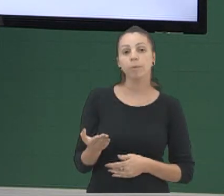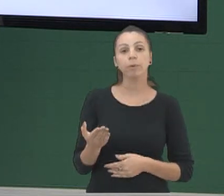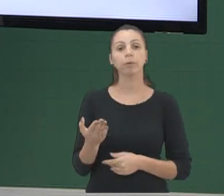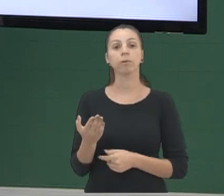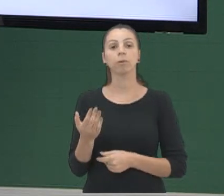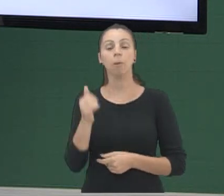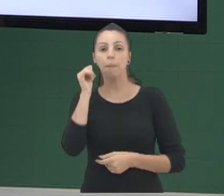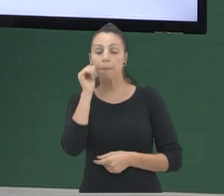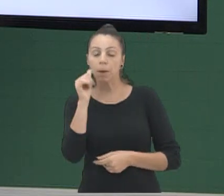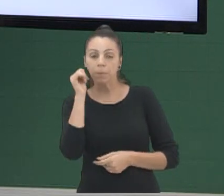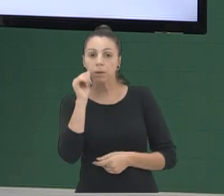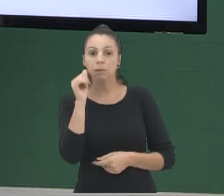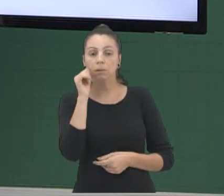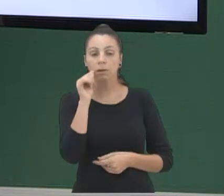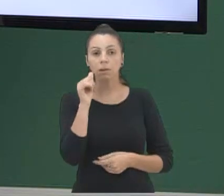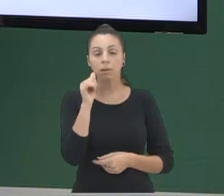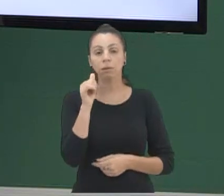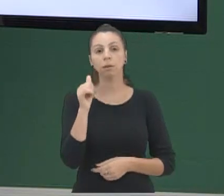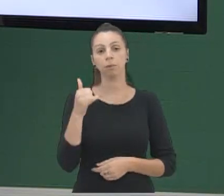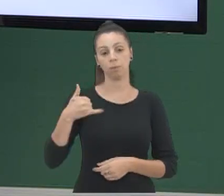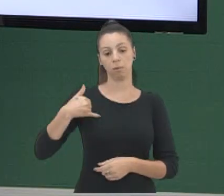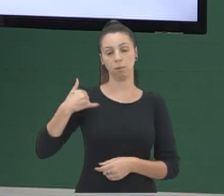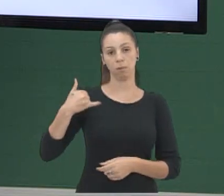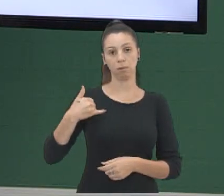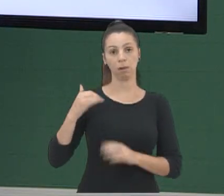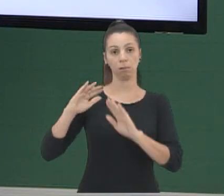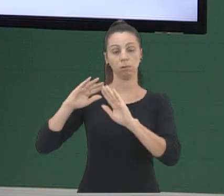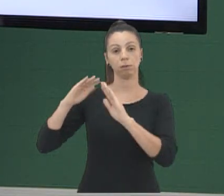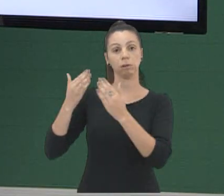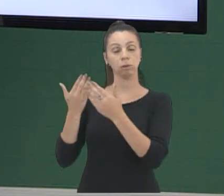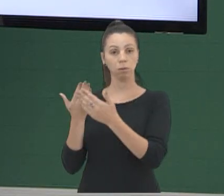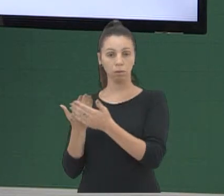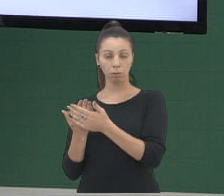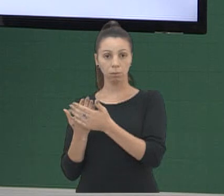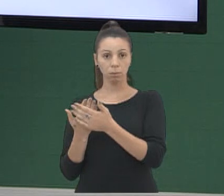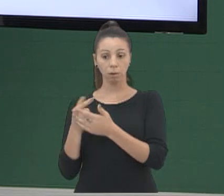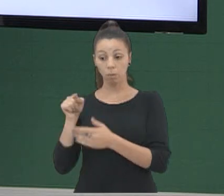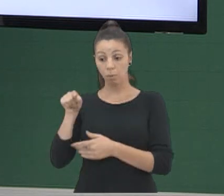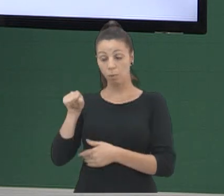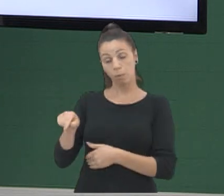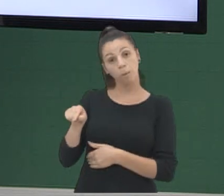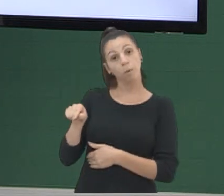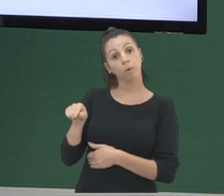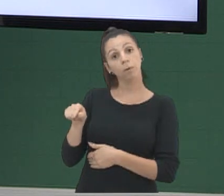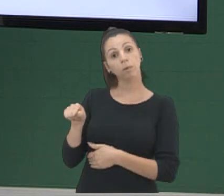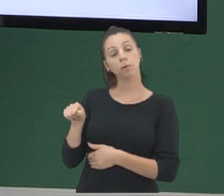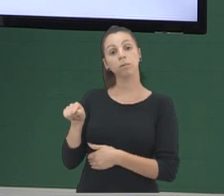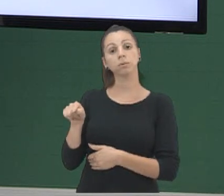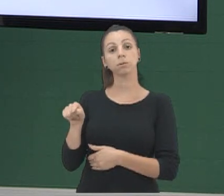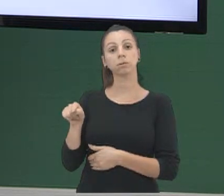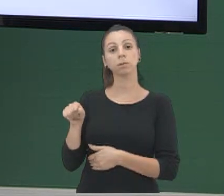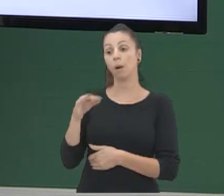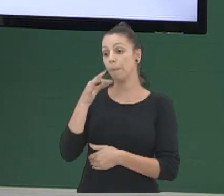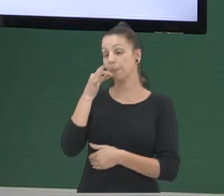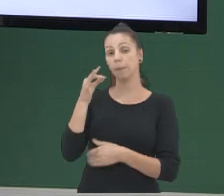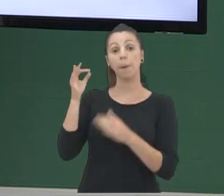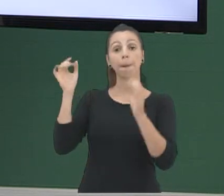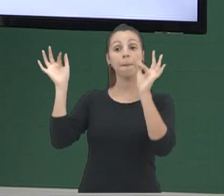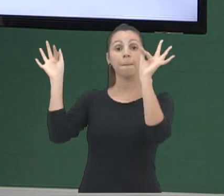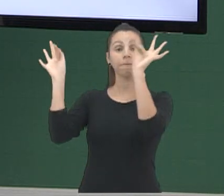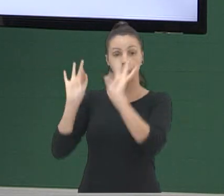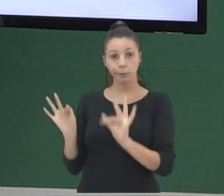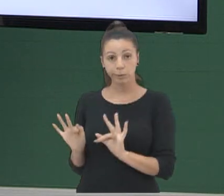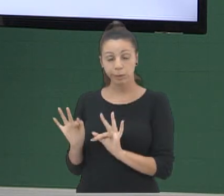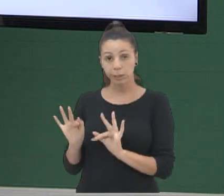era uma leitora voraz, gostava muito de ler. Então veja que o conceito de felicidade dela passa por algo que era muito